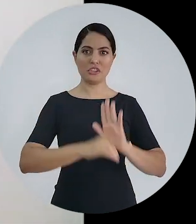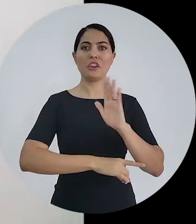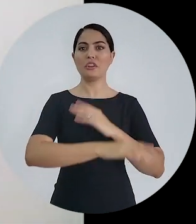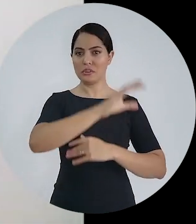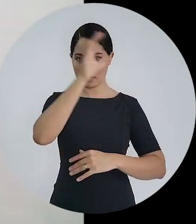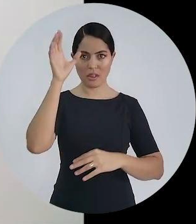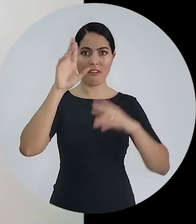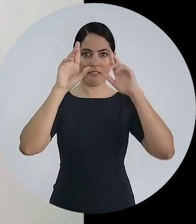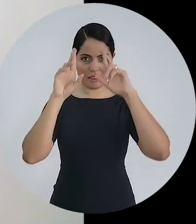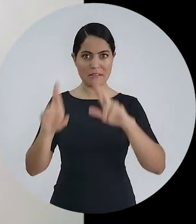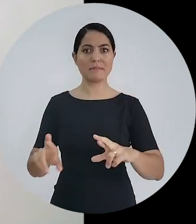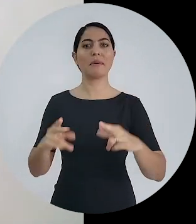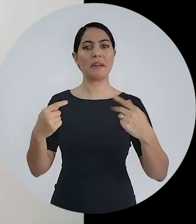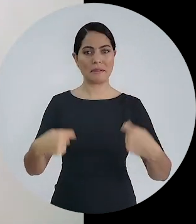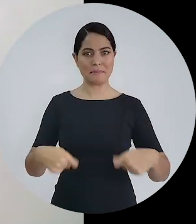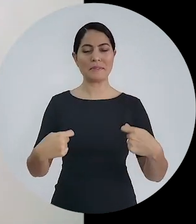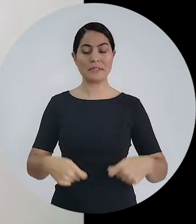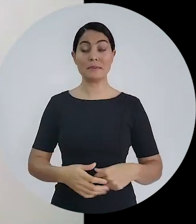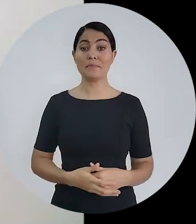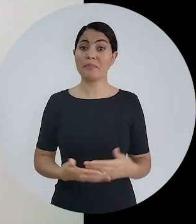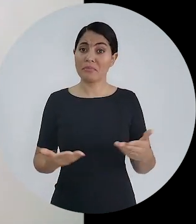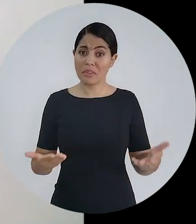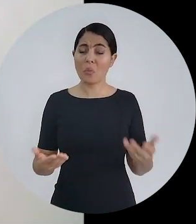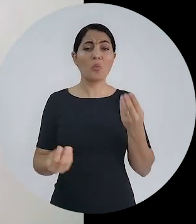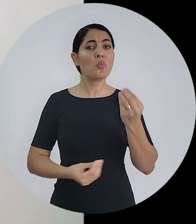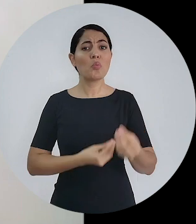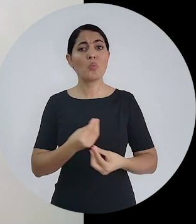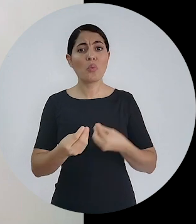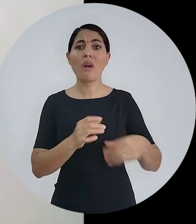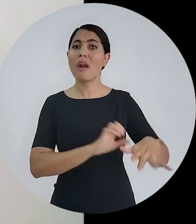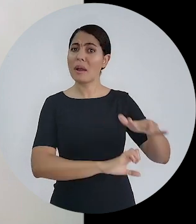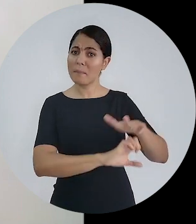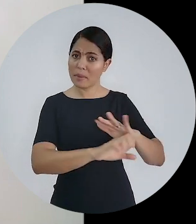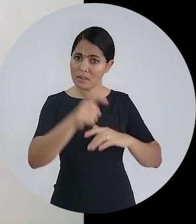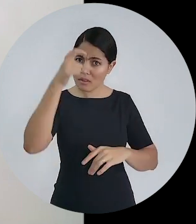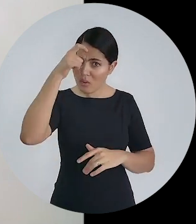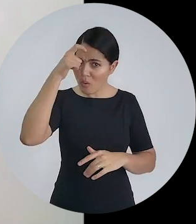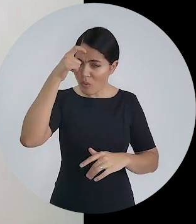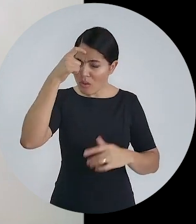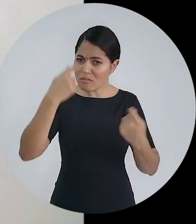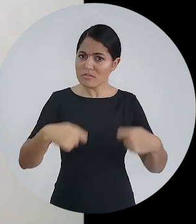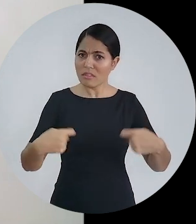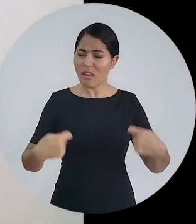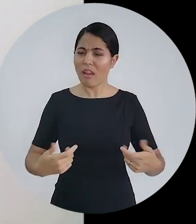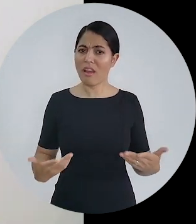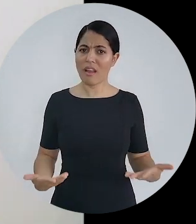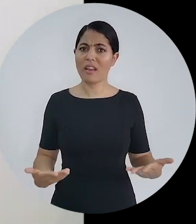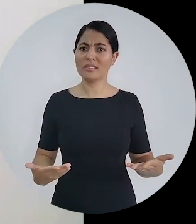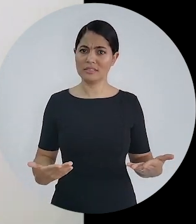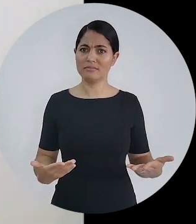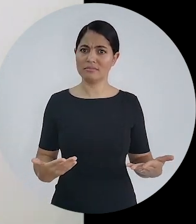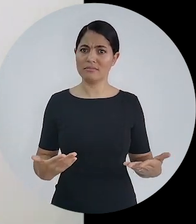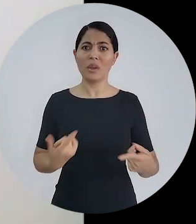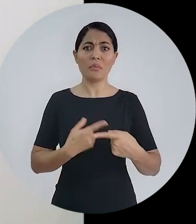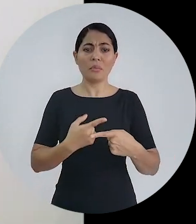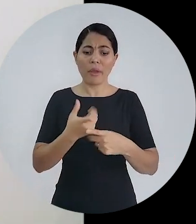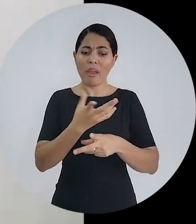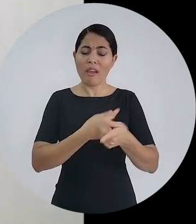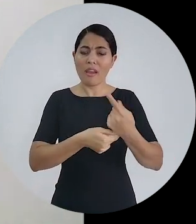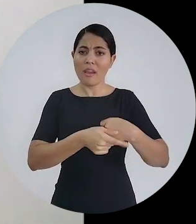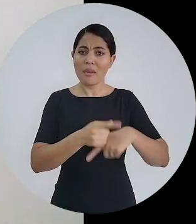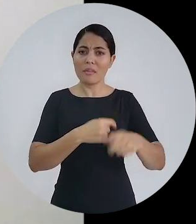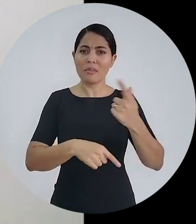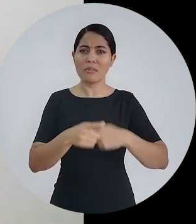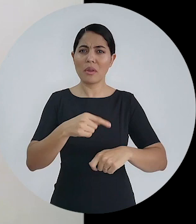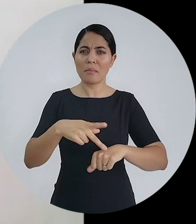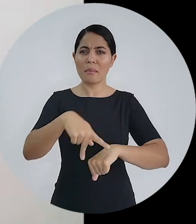direito do consumidor seja respeitado. E isso as empresas têm que ter consciência, inclusive para ter uma economia,